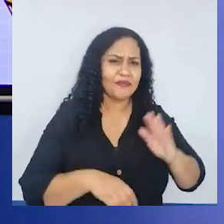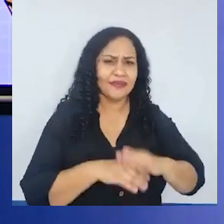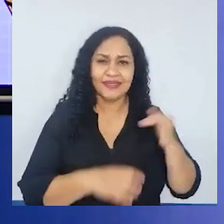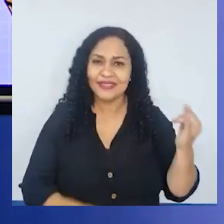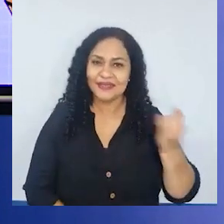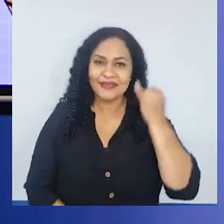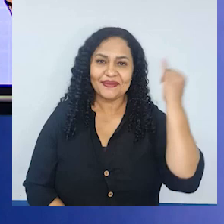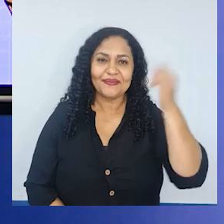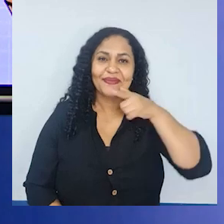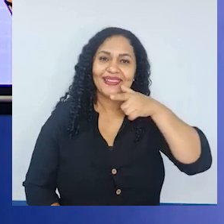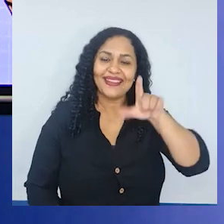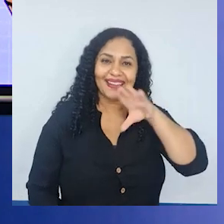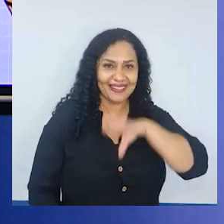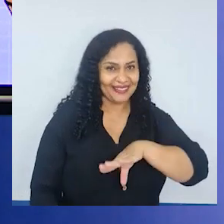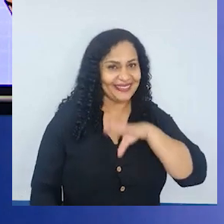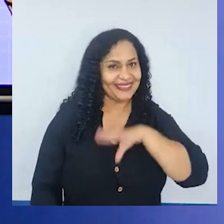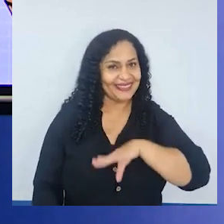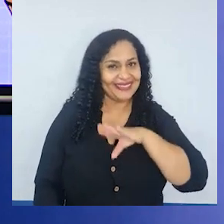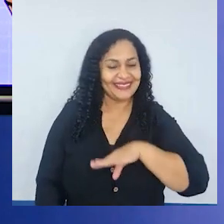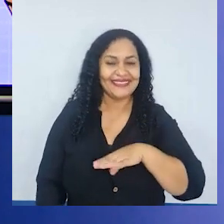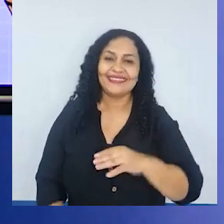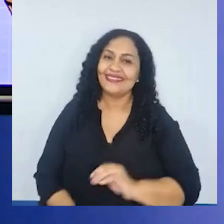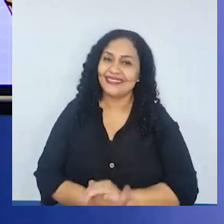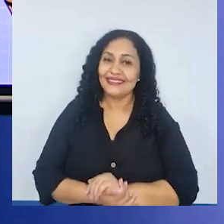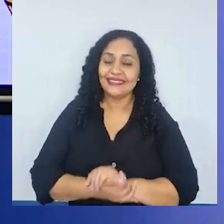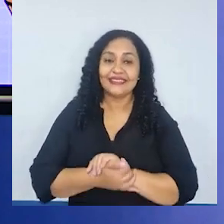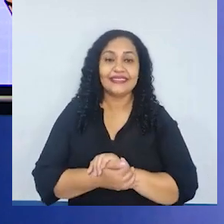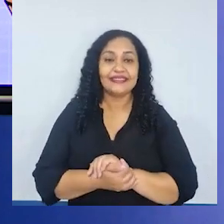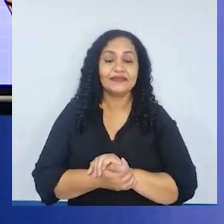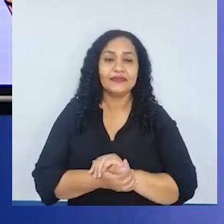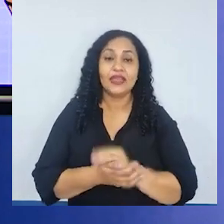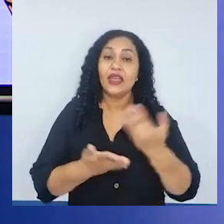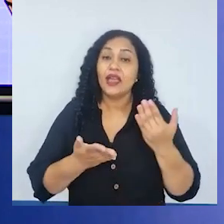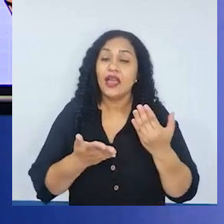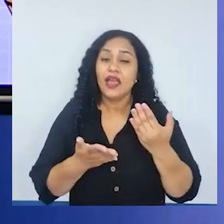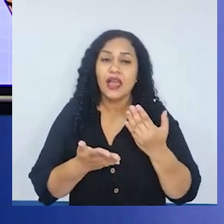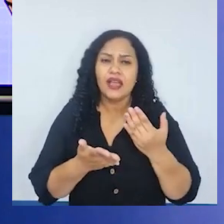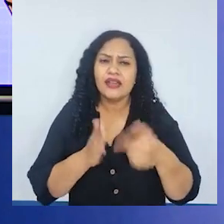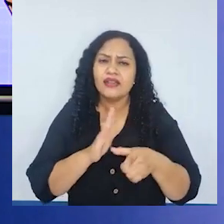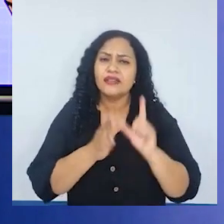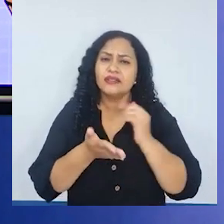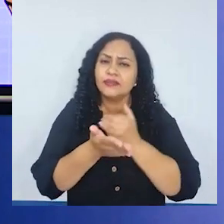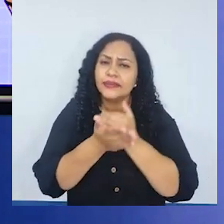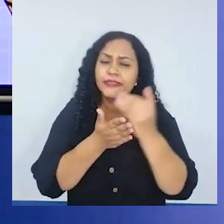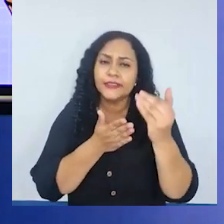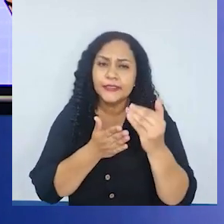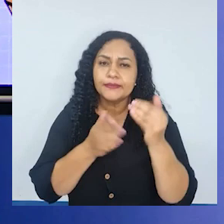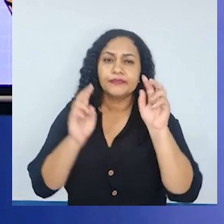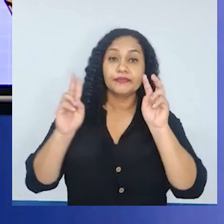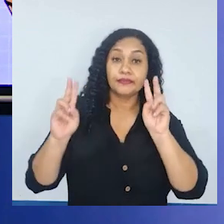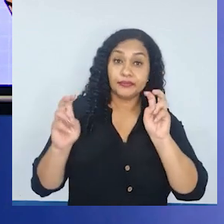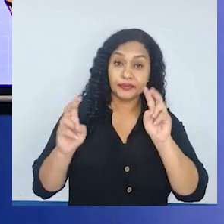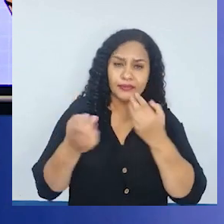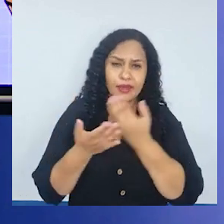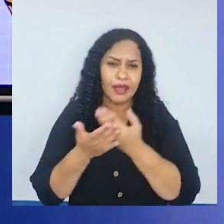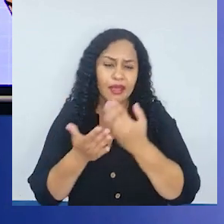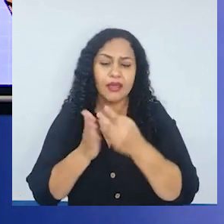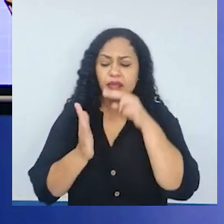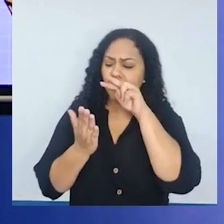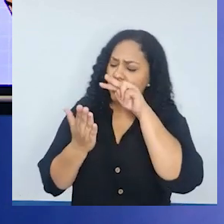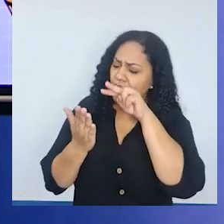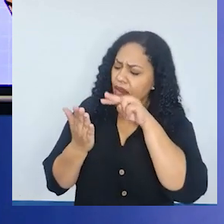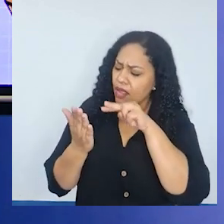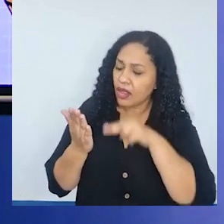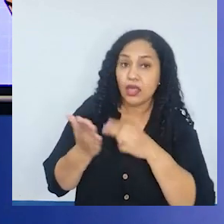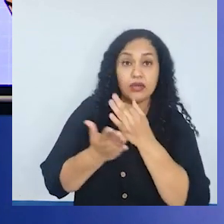mais importantes da nossa língua portuguesa, tá? Antes de falar sobre qual classe é essa, leia junto comigo